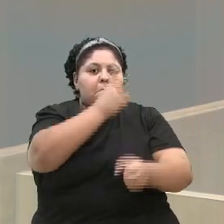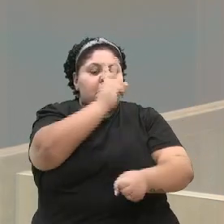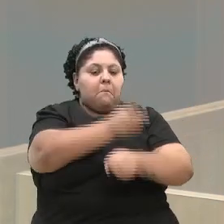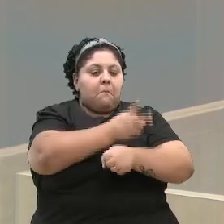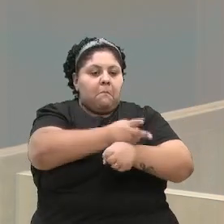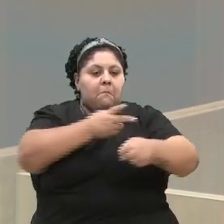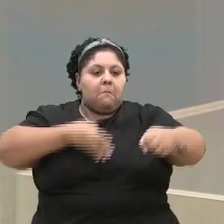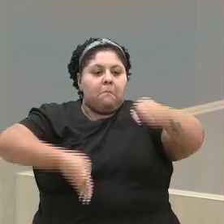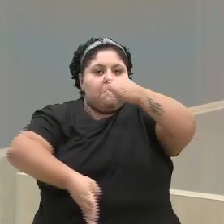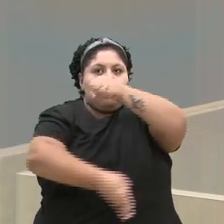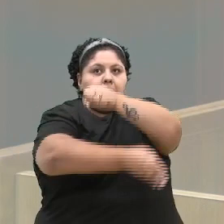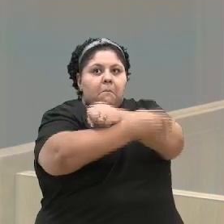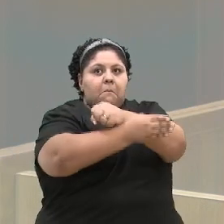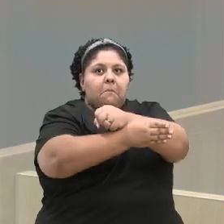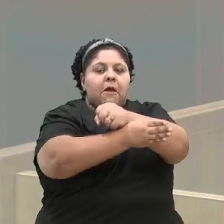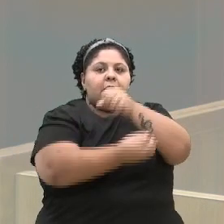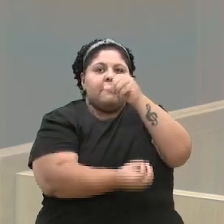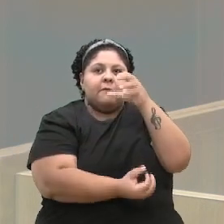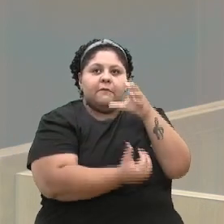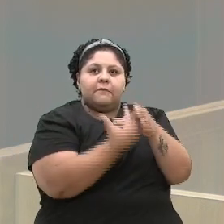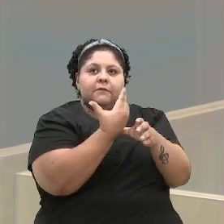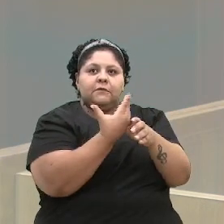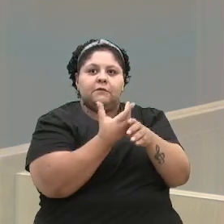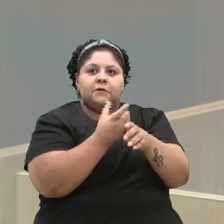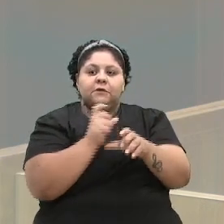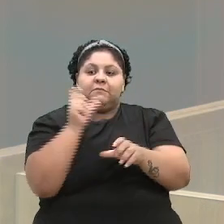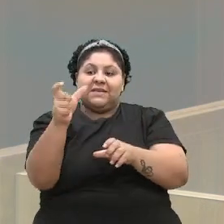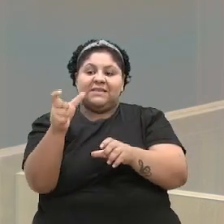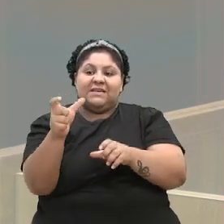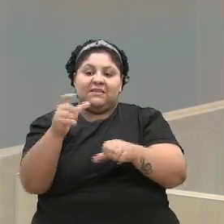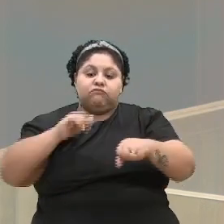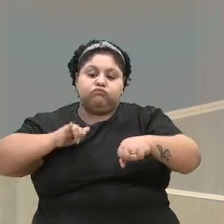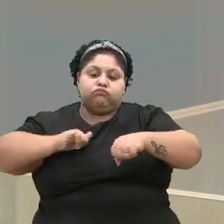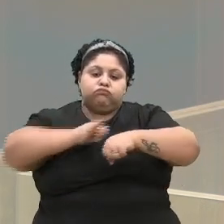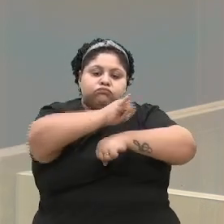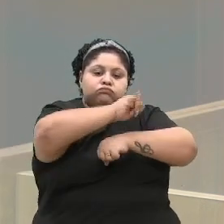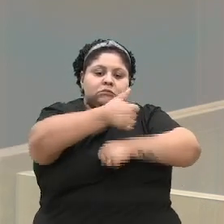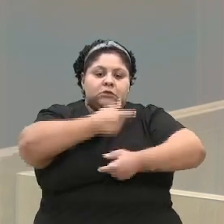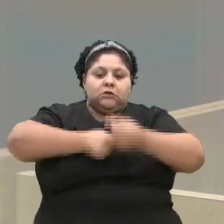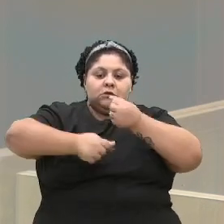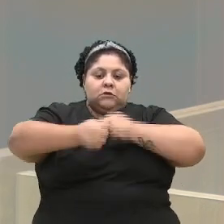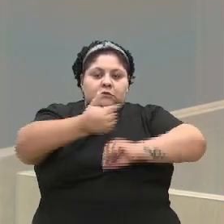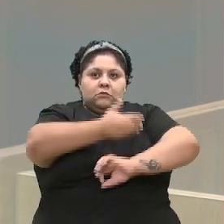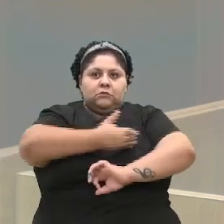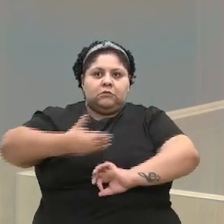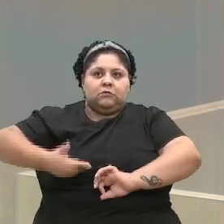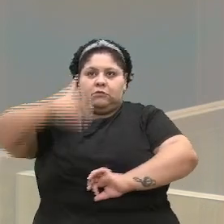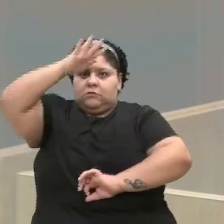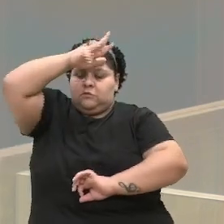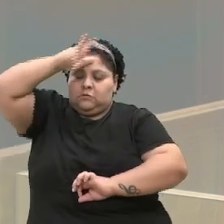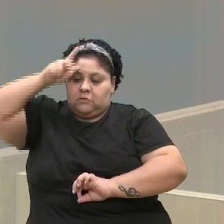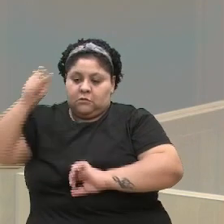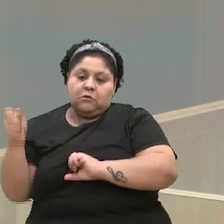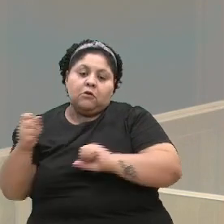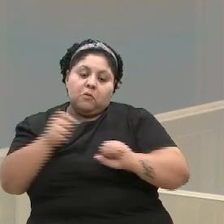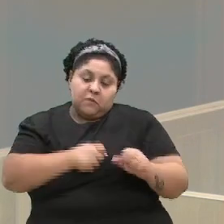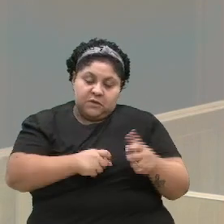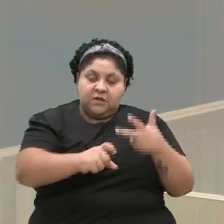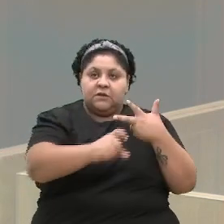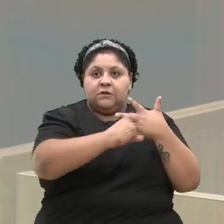milhagens oriundas da aquisição de passagens aéreas pela administração pública municipal, poder